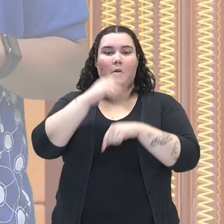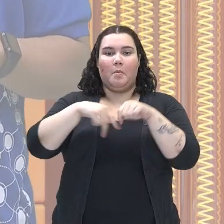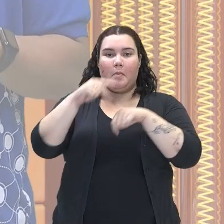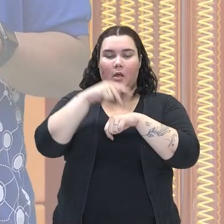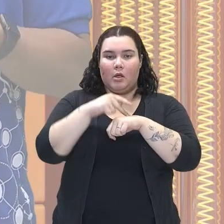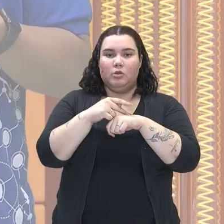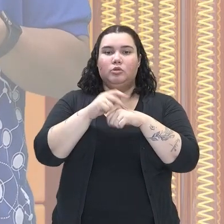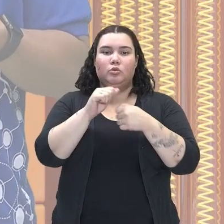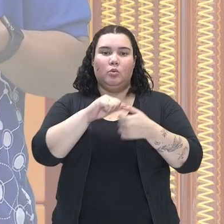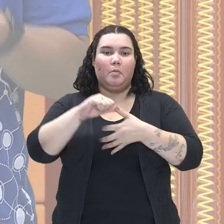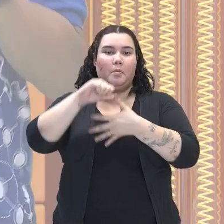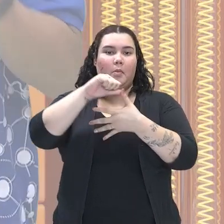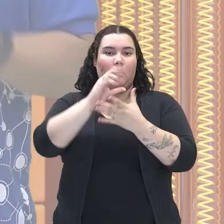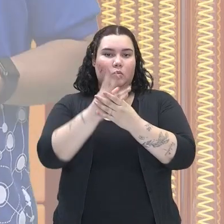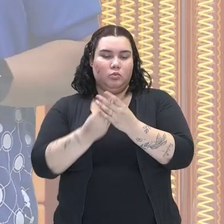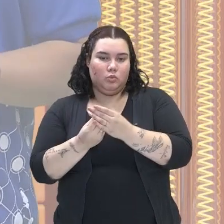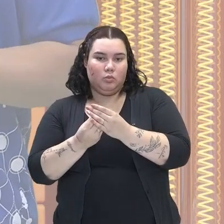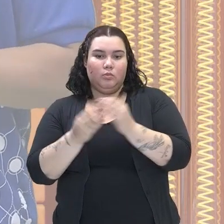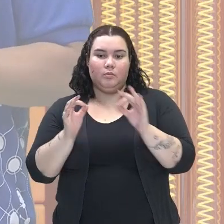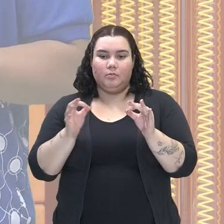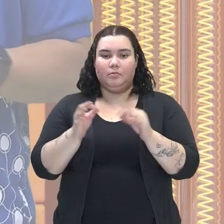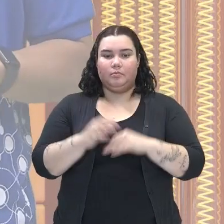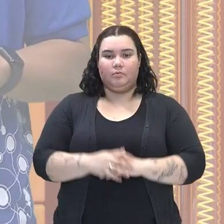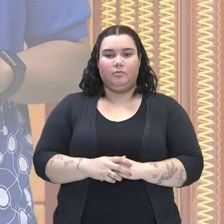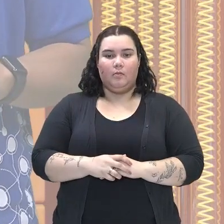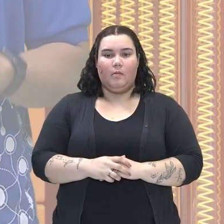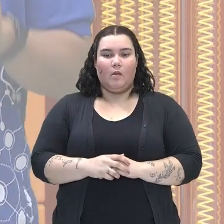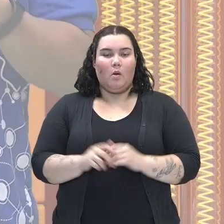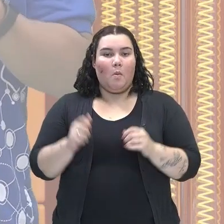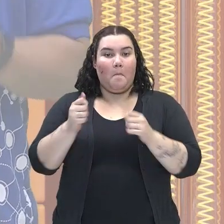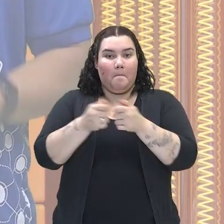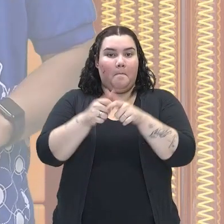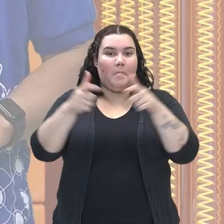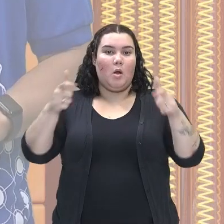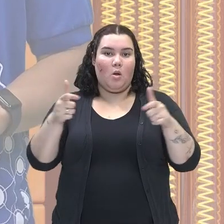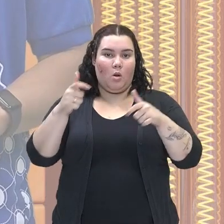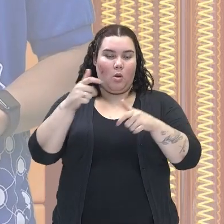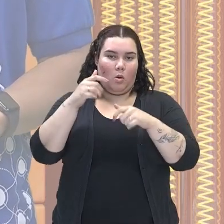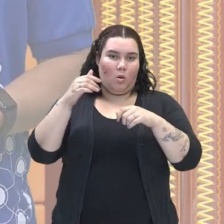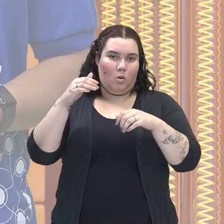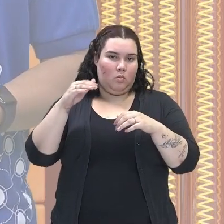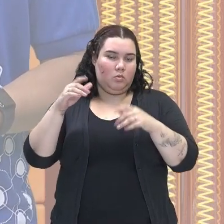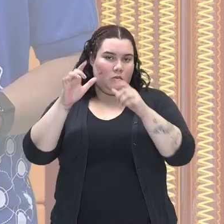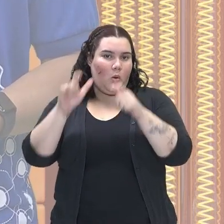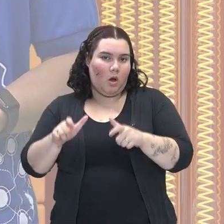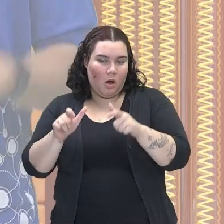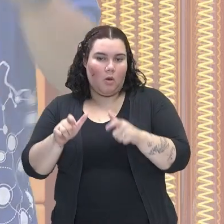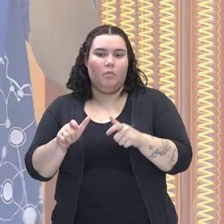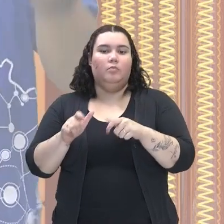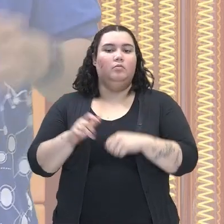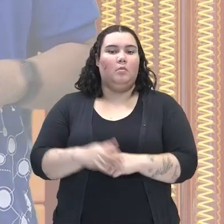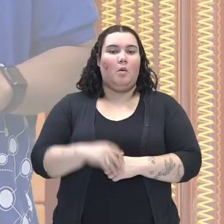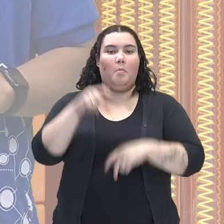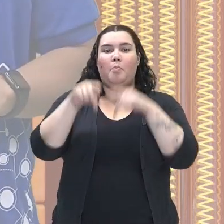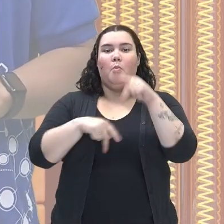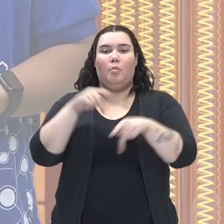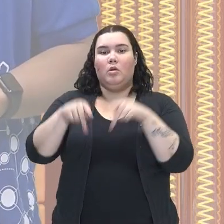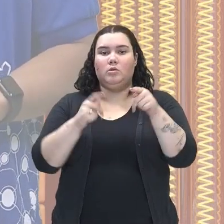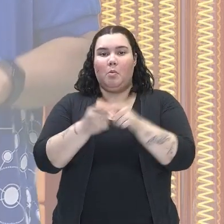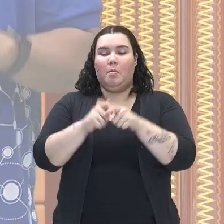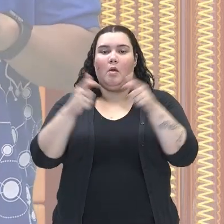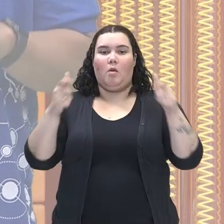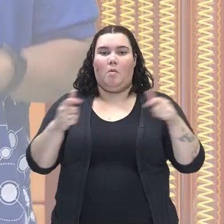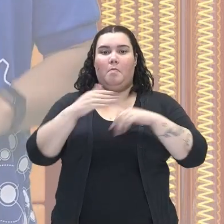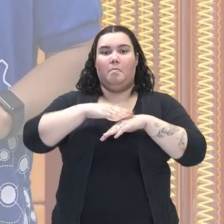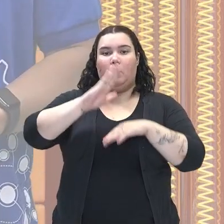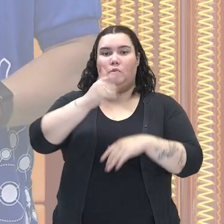acompanha comigo. O maior território, maior extensão territorial, maior quantidade de população, mais de 200 milhões de